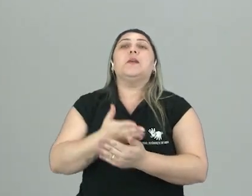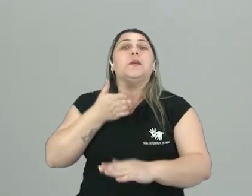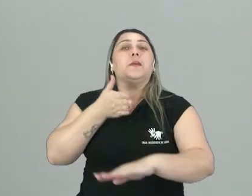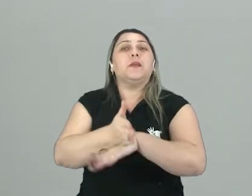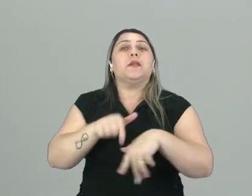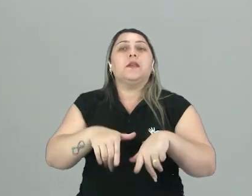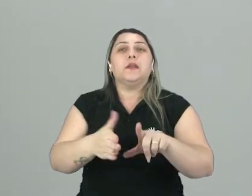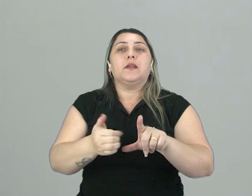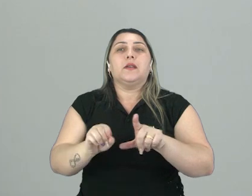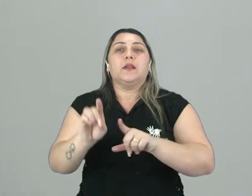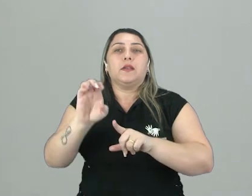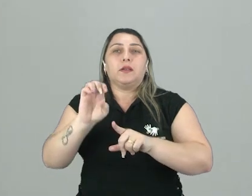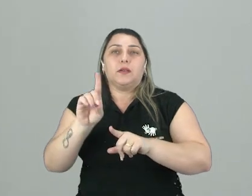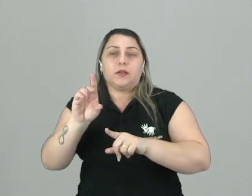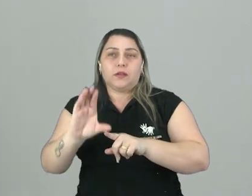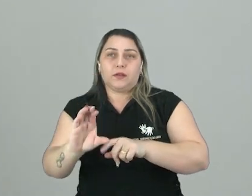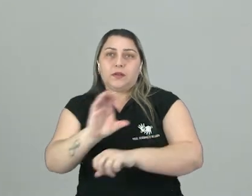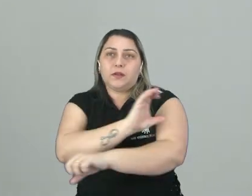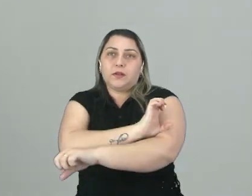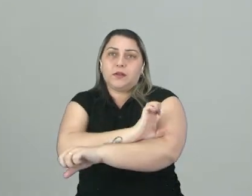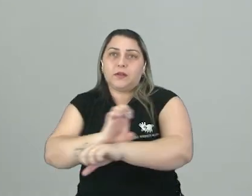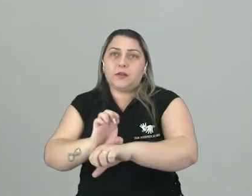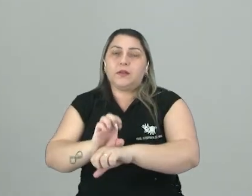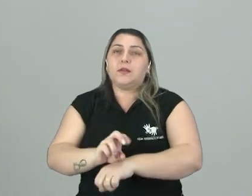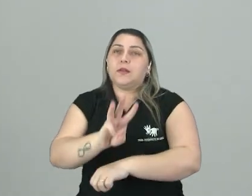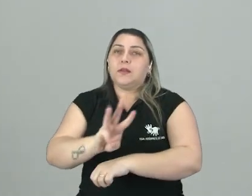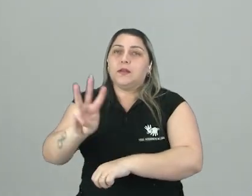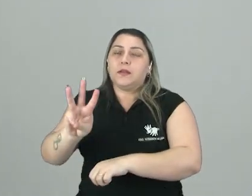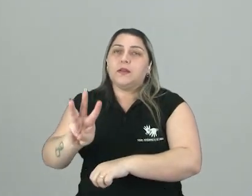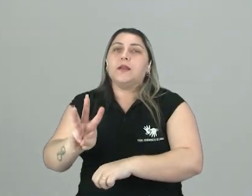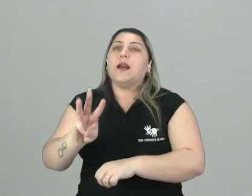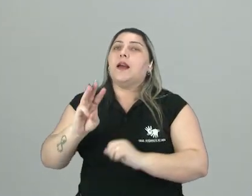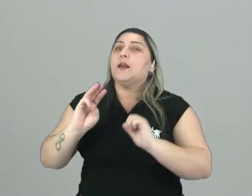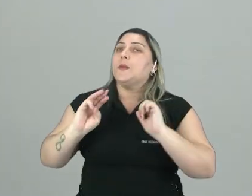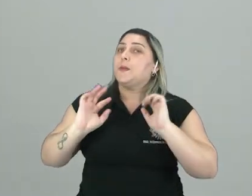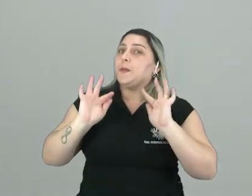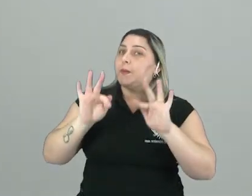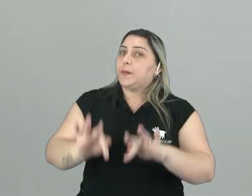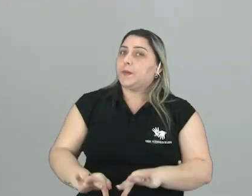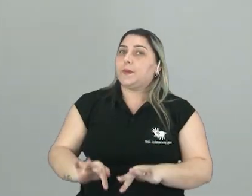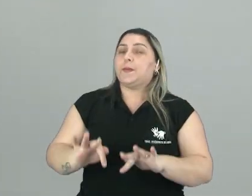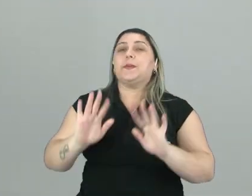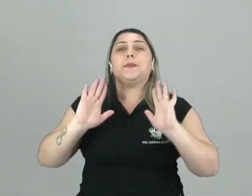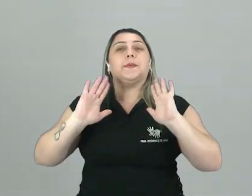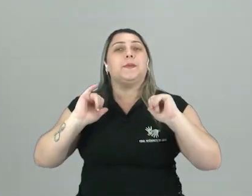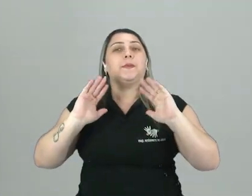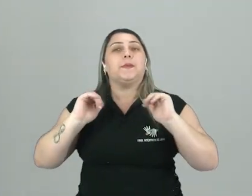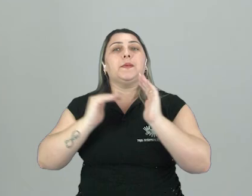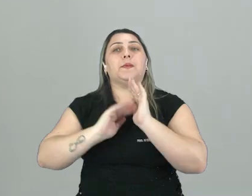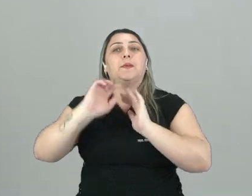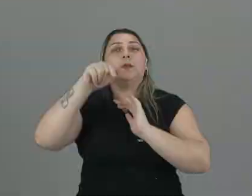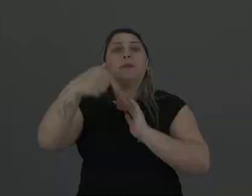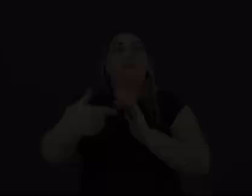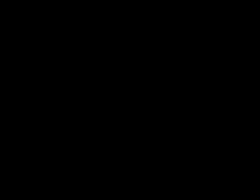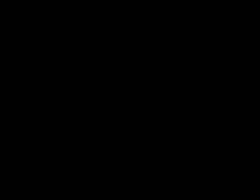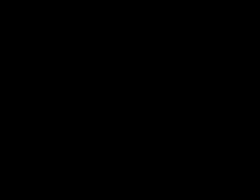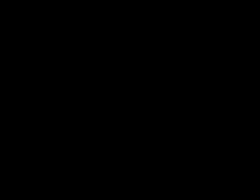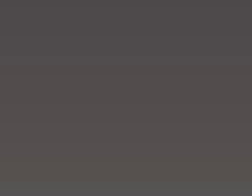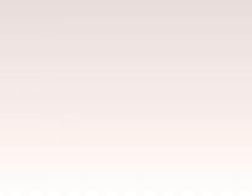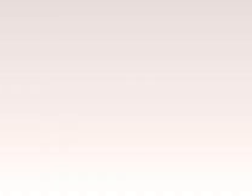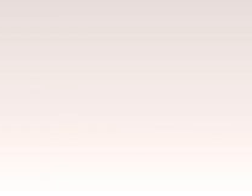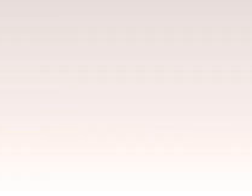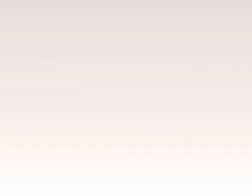ela na íntegra, acessem a plataforma Eduque no site da Secretaria de Educação. A gente vai ficando por aqui, tchau, tchau e até uma próxima.